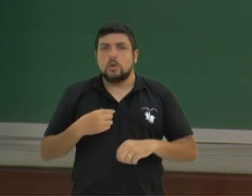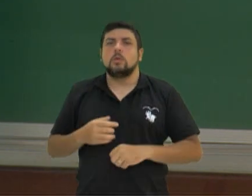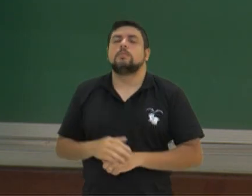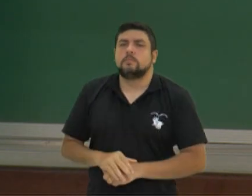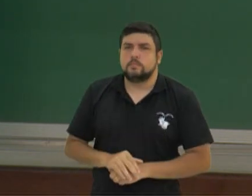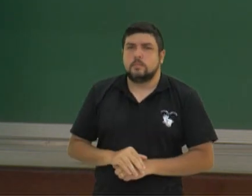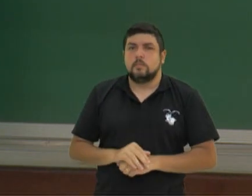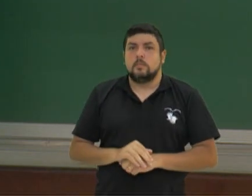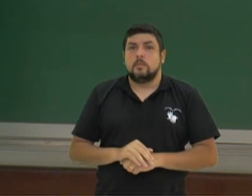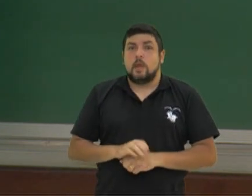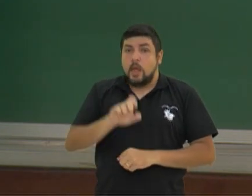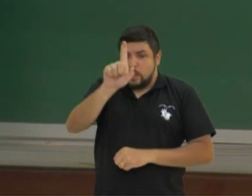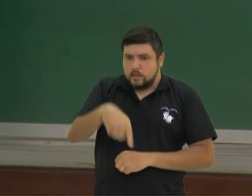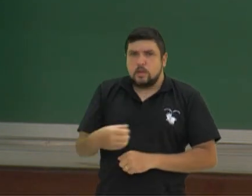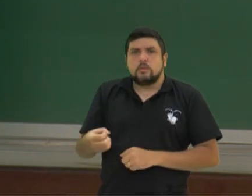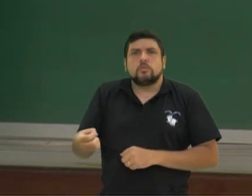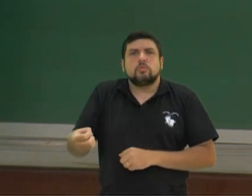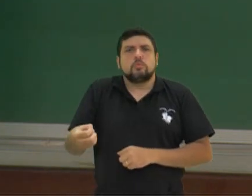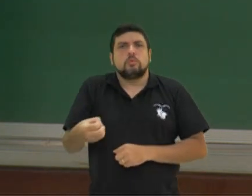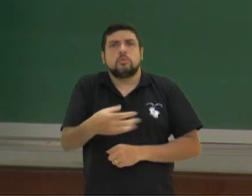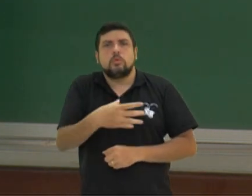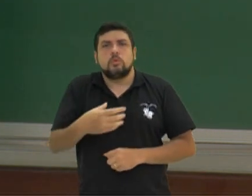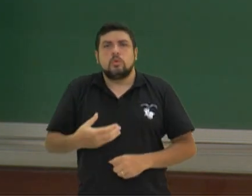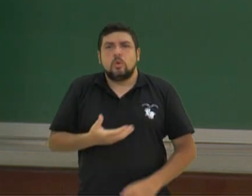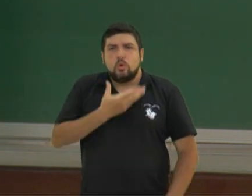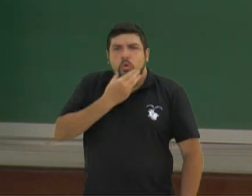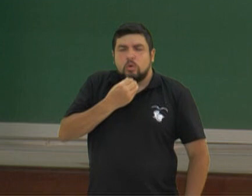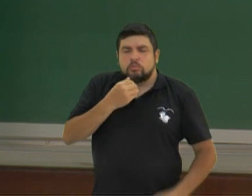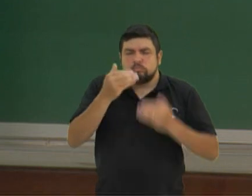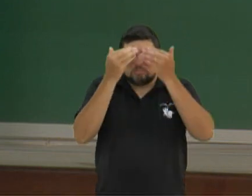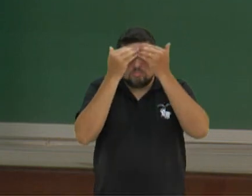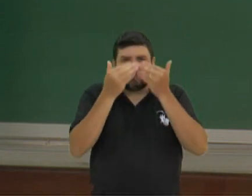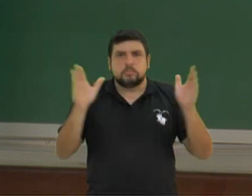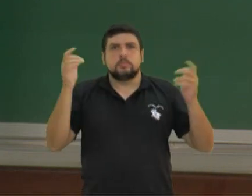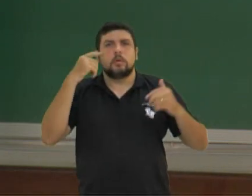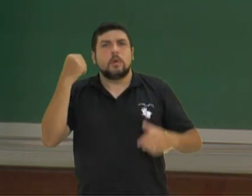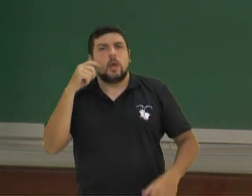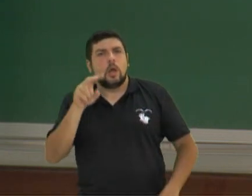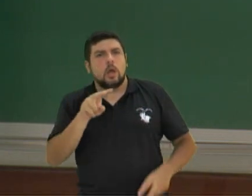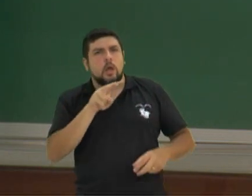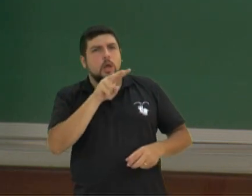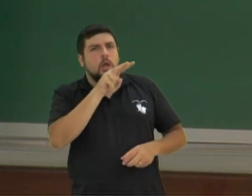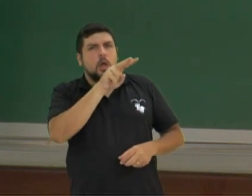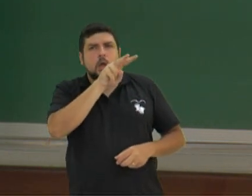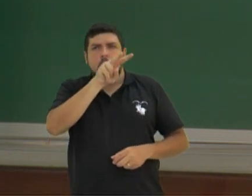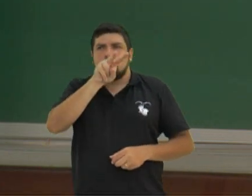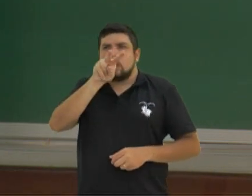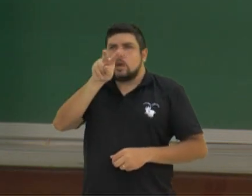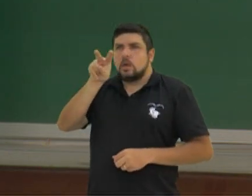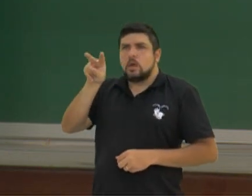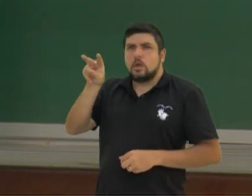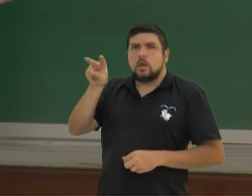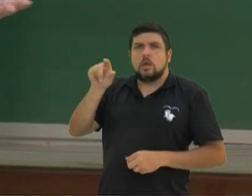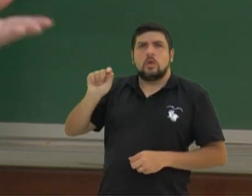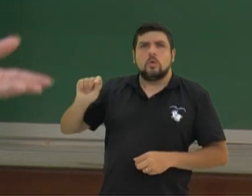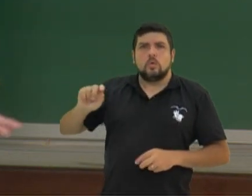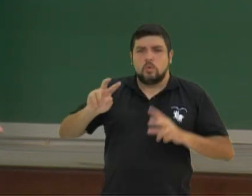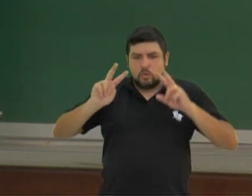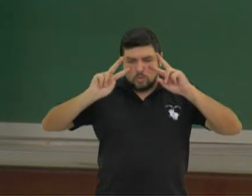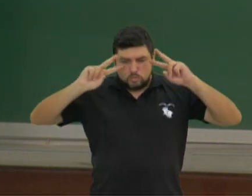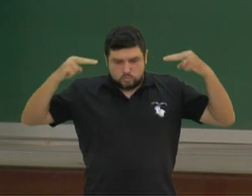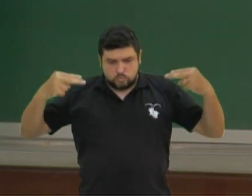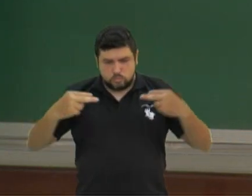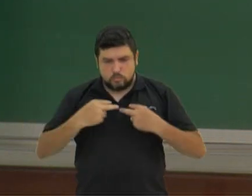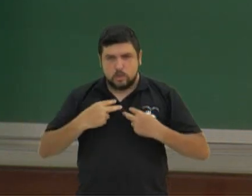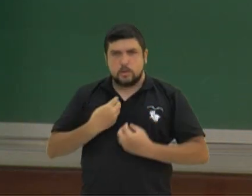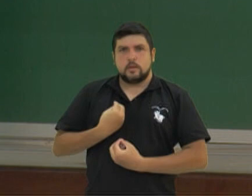um momento em que o homem ele tira as amarras, né, e ele vai começar então a ser o grande centro da sua